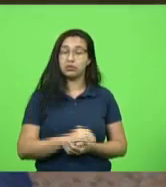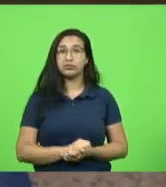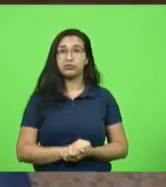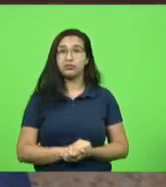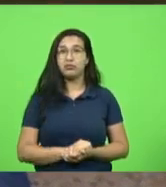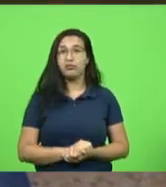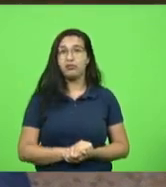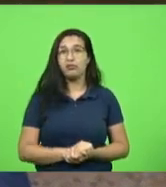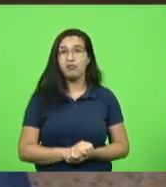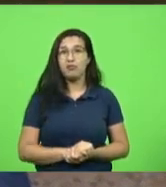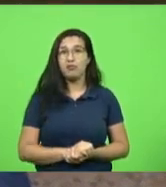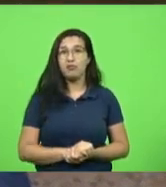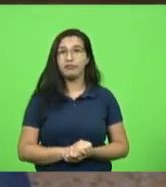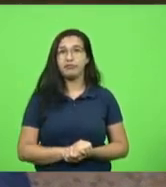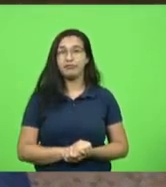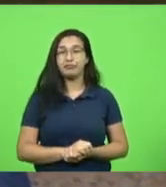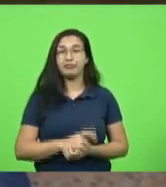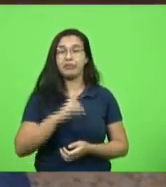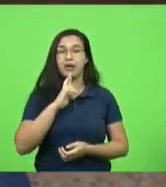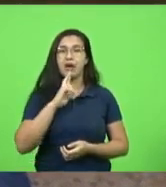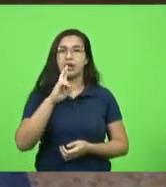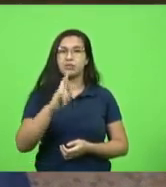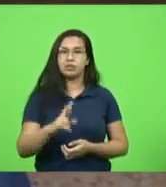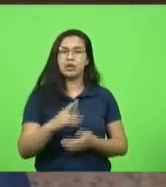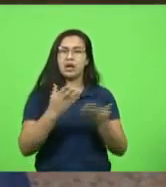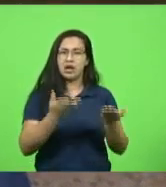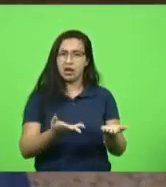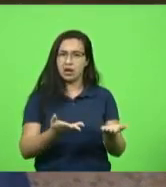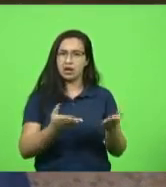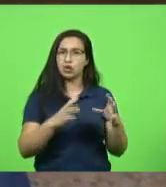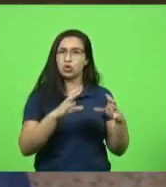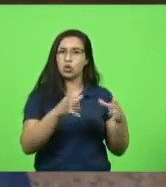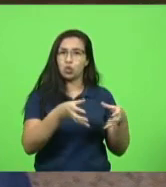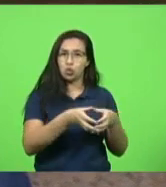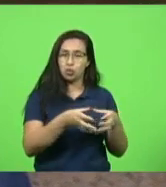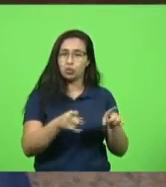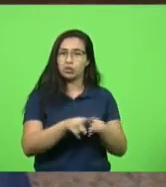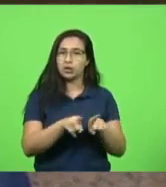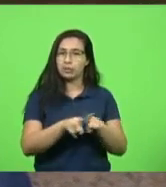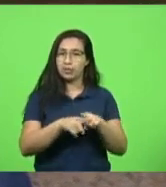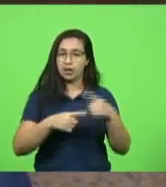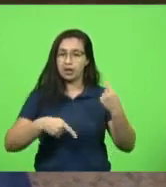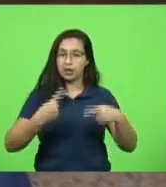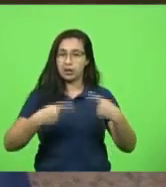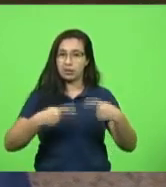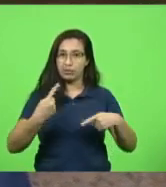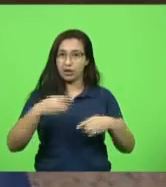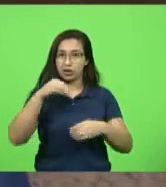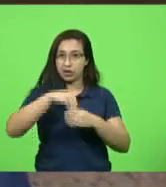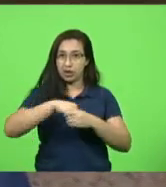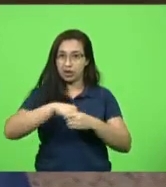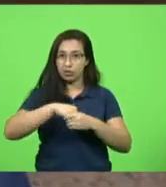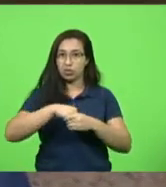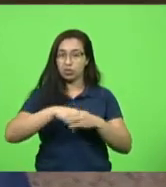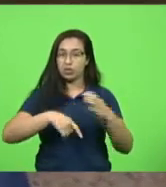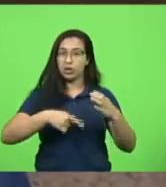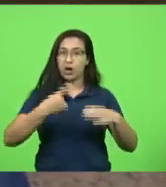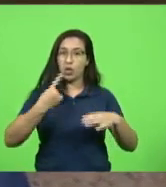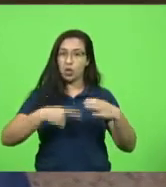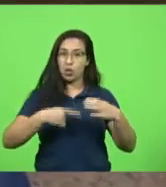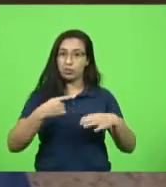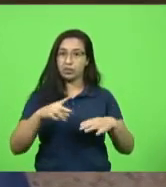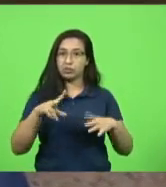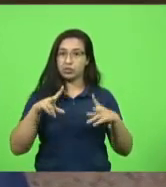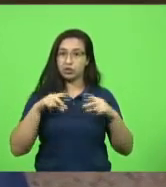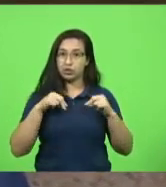a resposta às diligências e o debate dentro da comissão de mérito é extremamente importante.